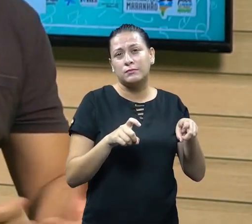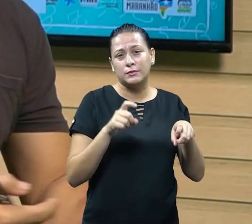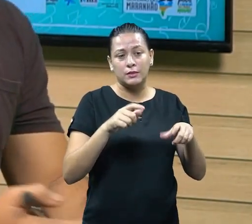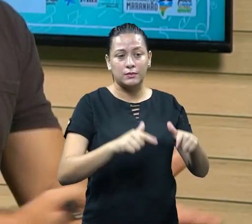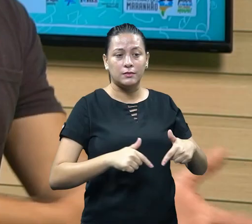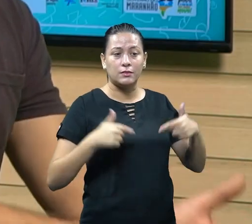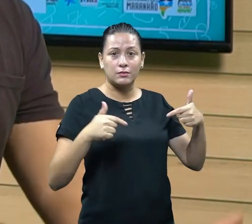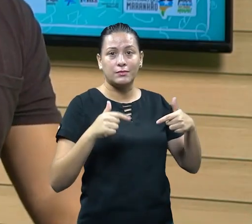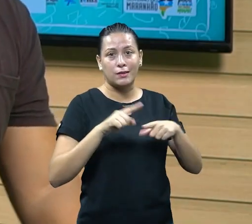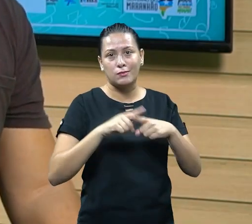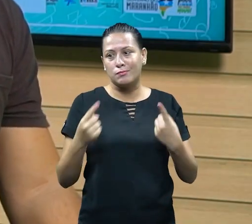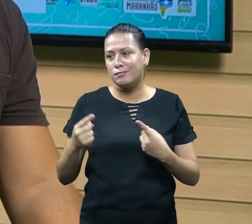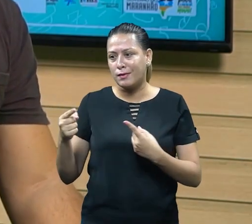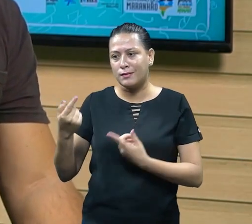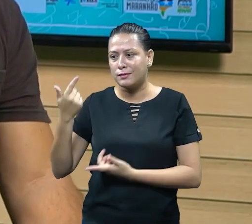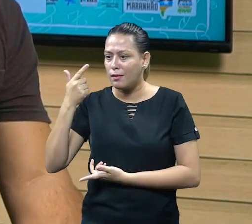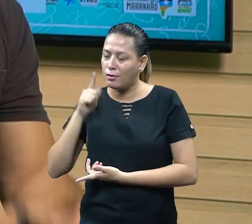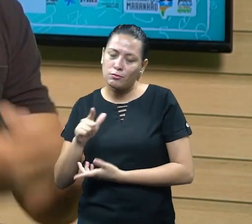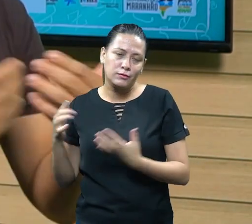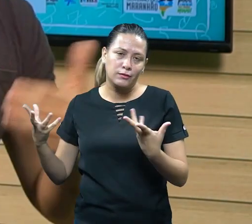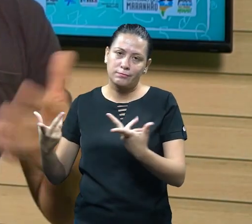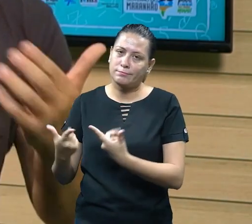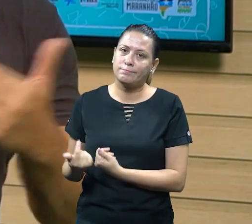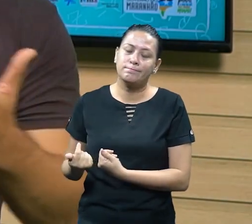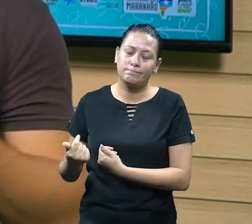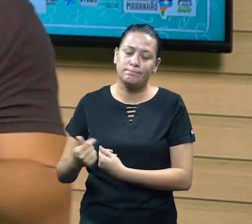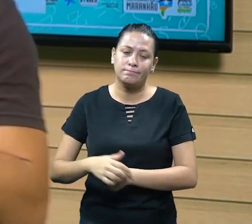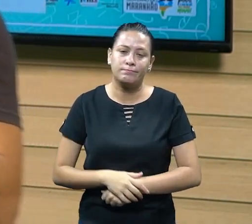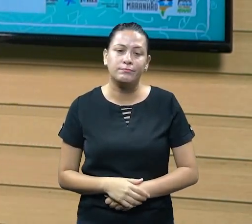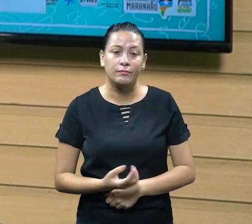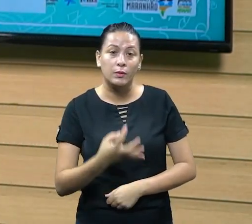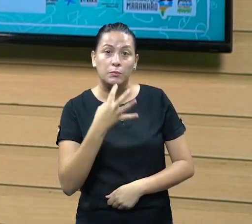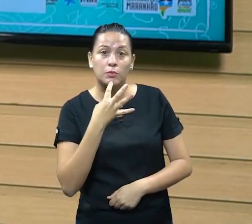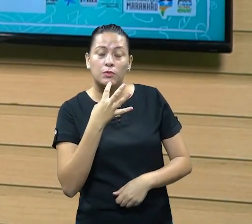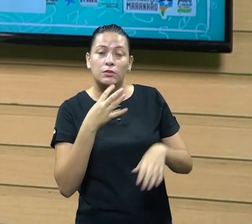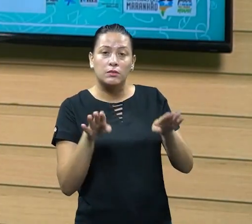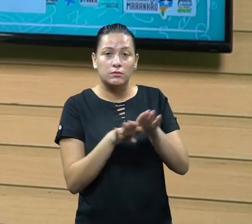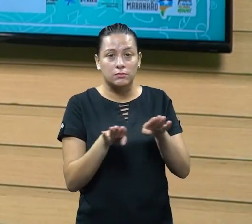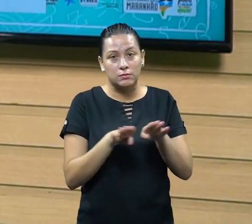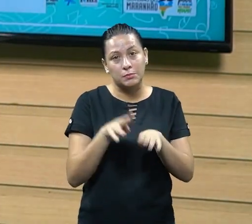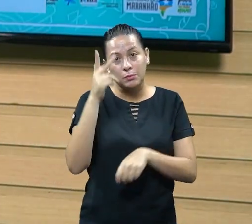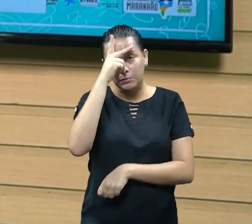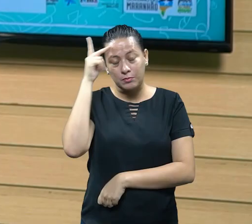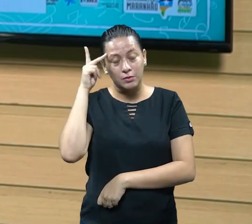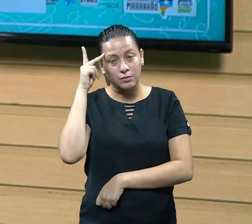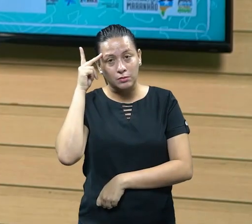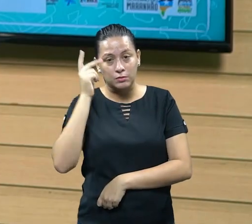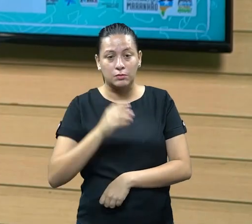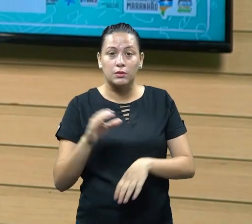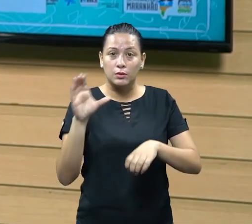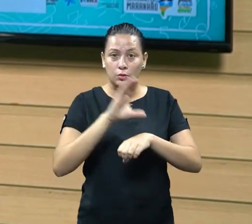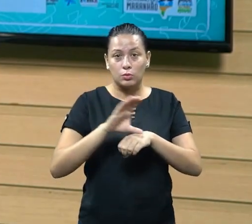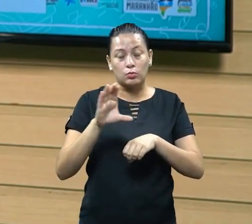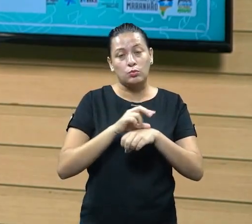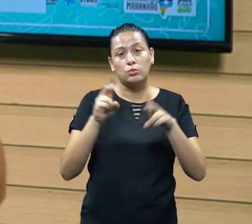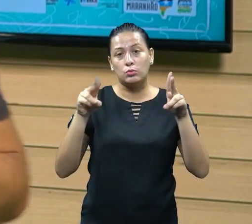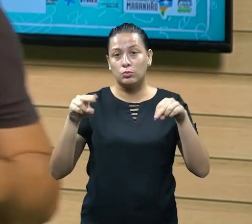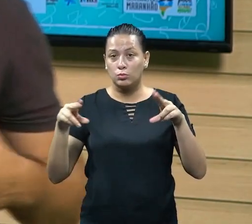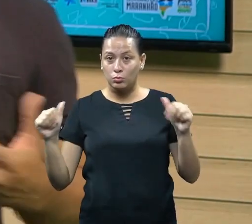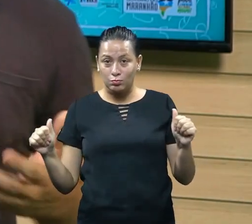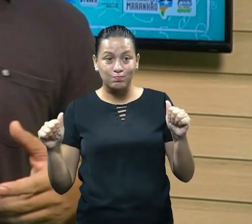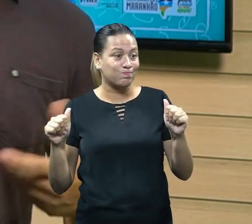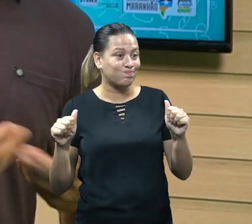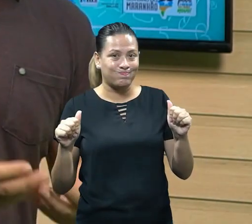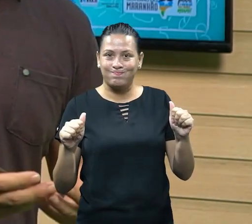conseguem desenvolver as habilidades. Como também conheço outras pessoas que nunca fizeram um curso, não têm esse certificado, mas que